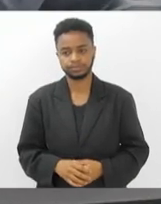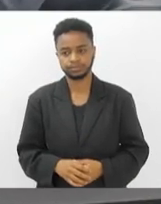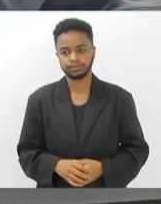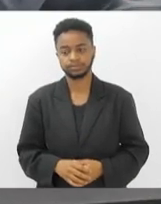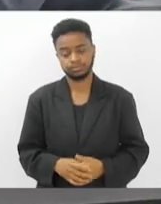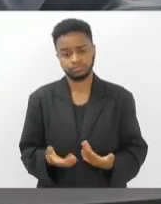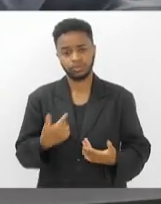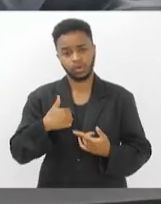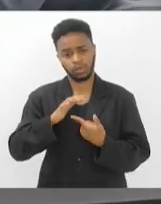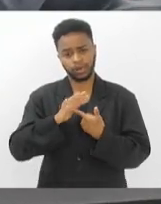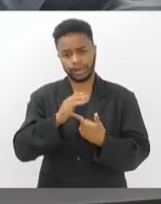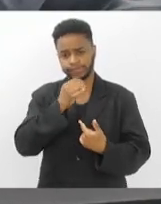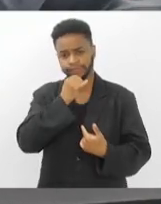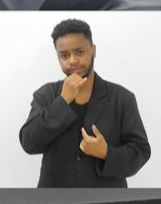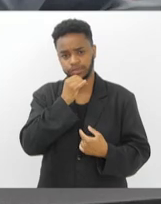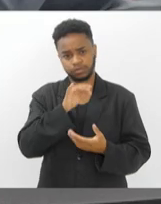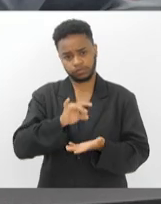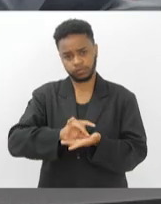vou dar um exemplo concreto.